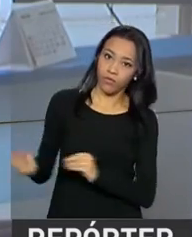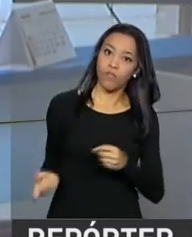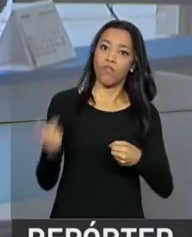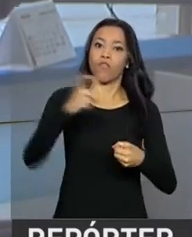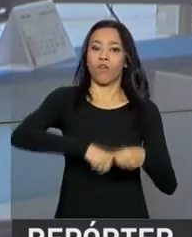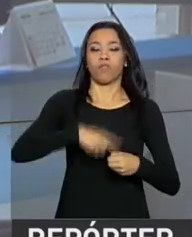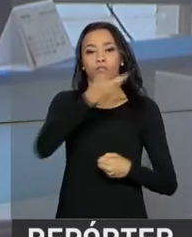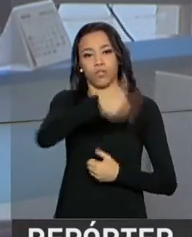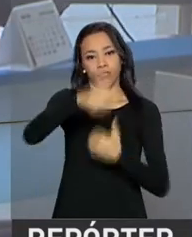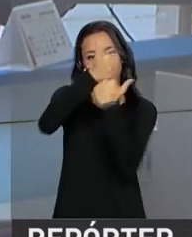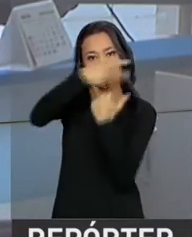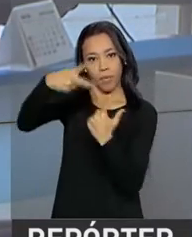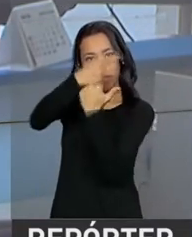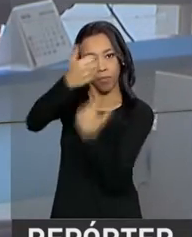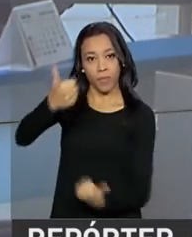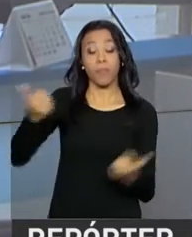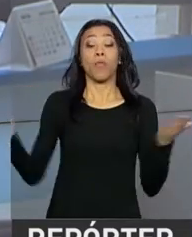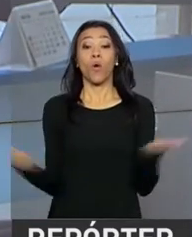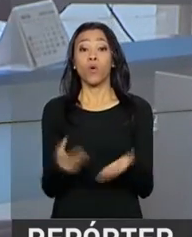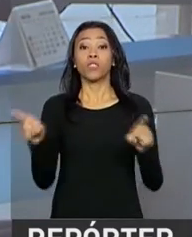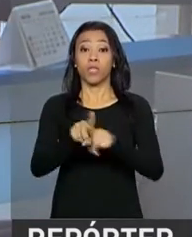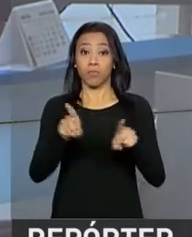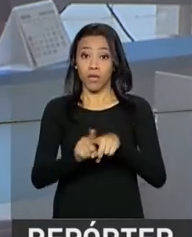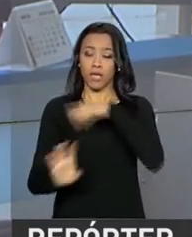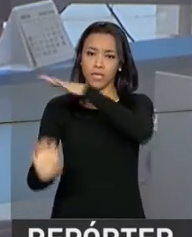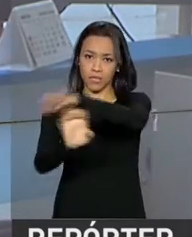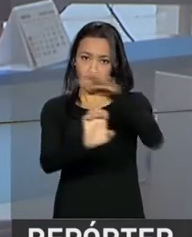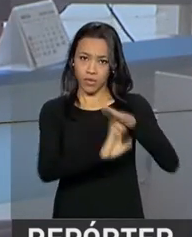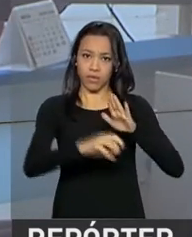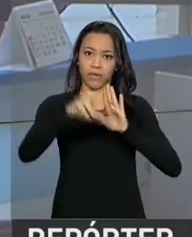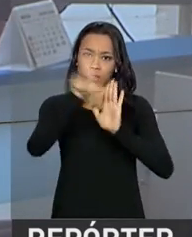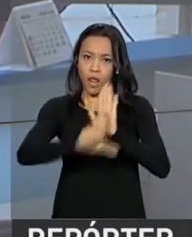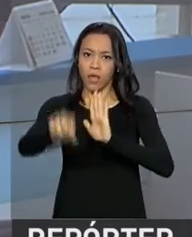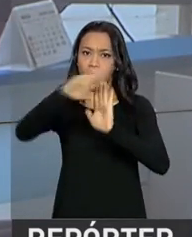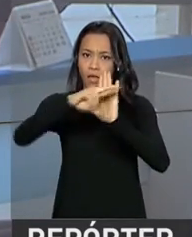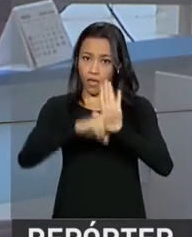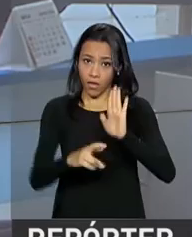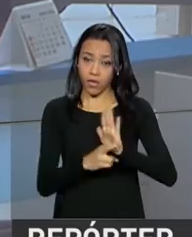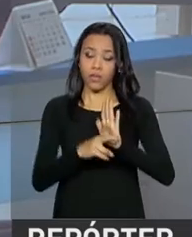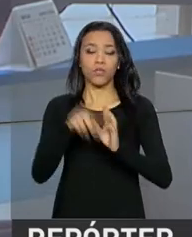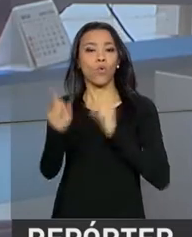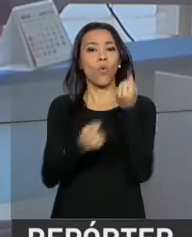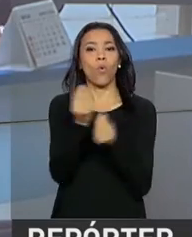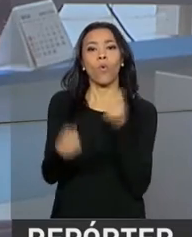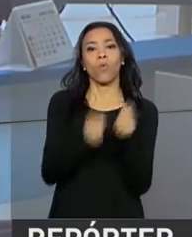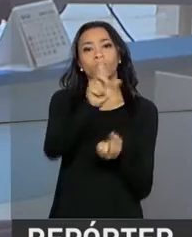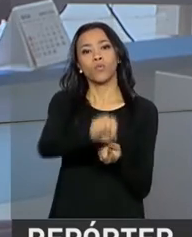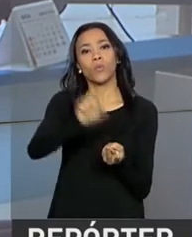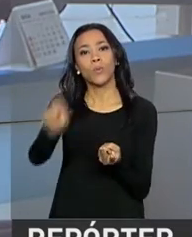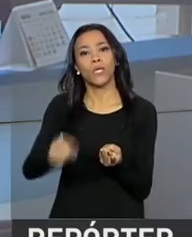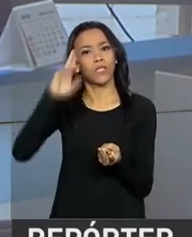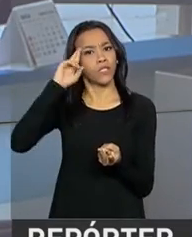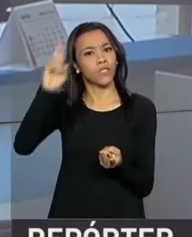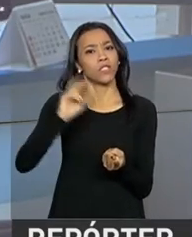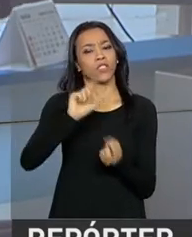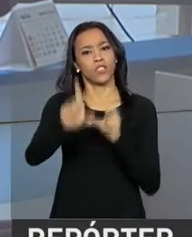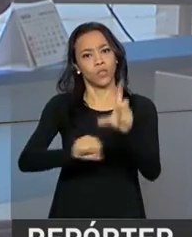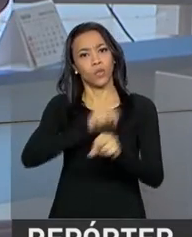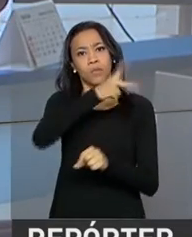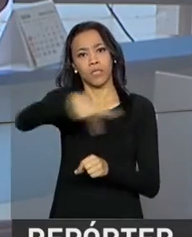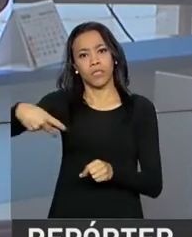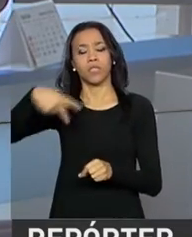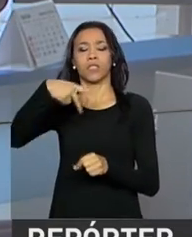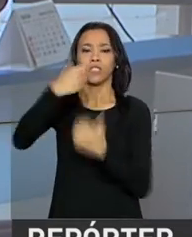das empresas estatais que estabelece regras para as nomeações de dirigentes e conselheiros administrativos a